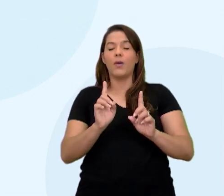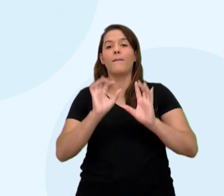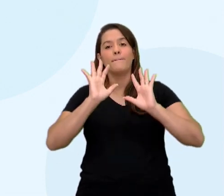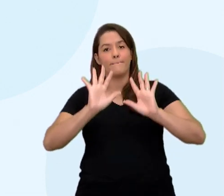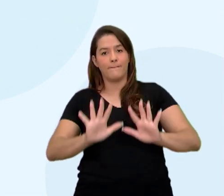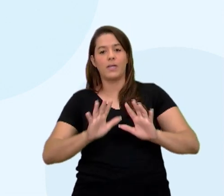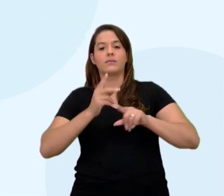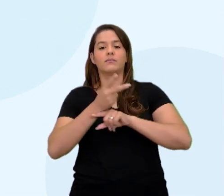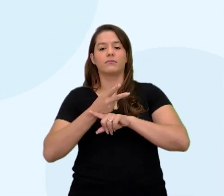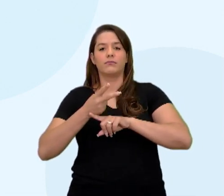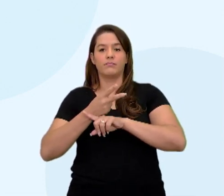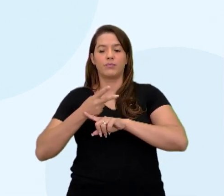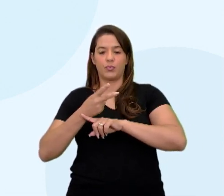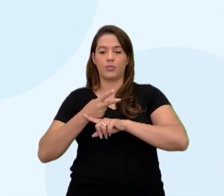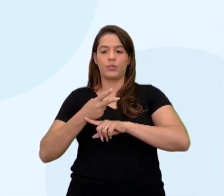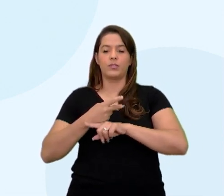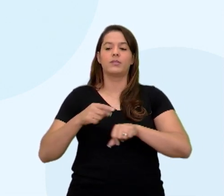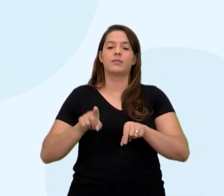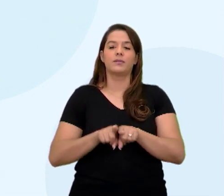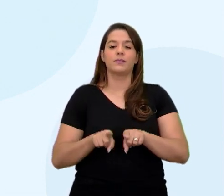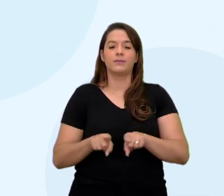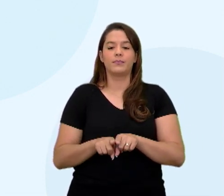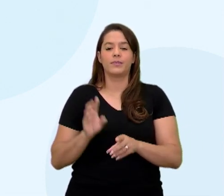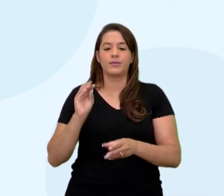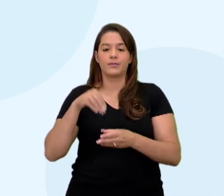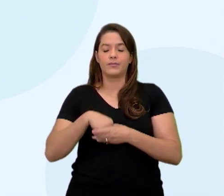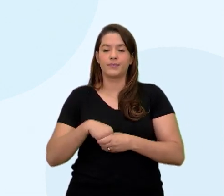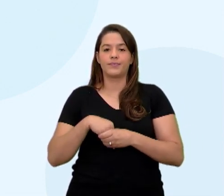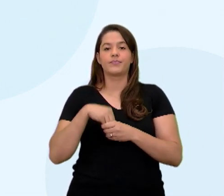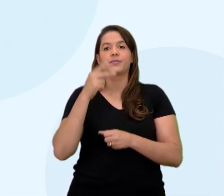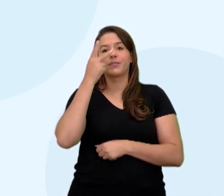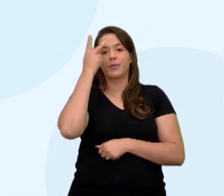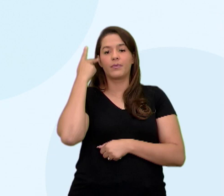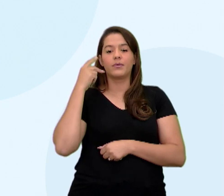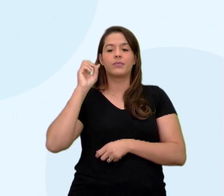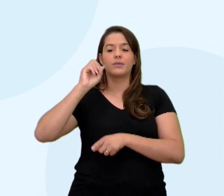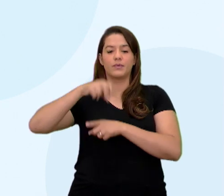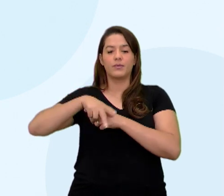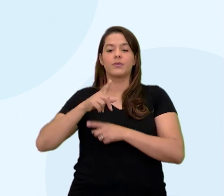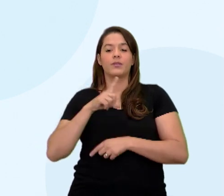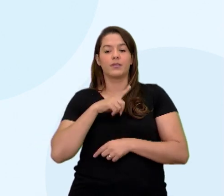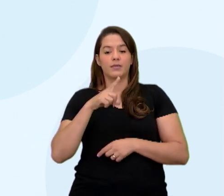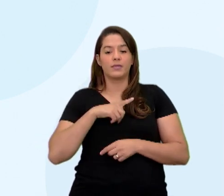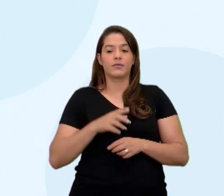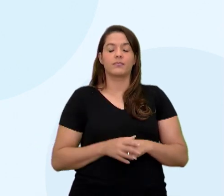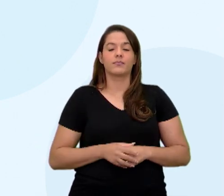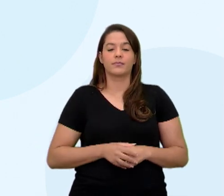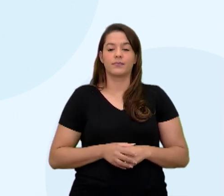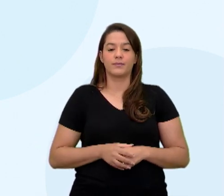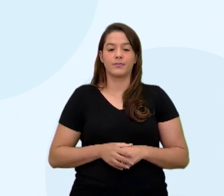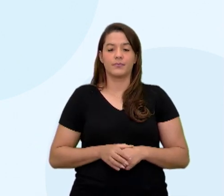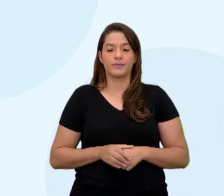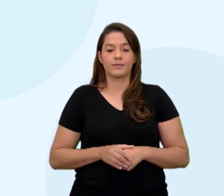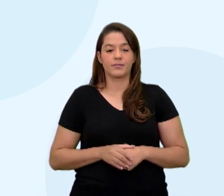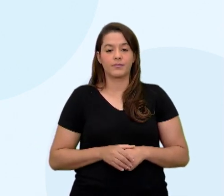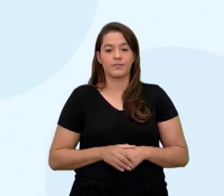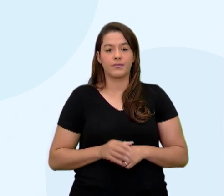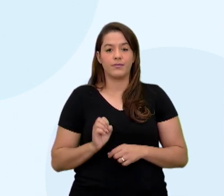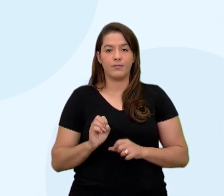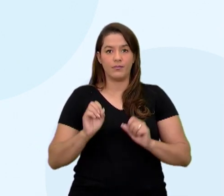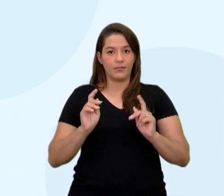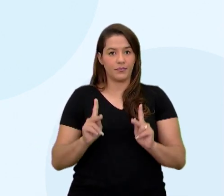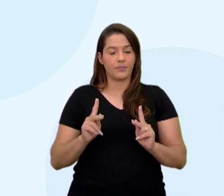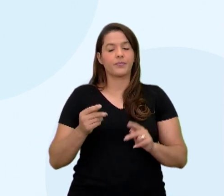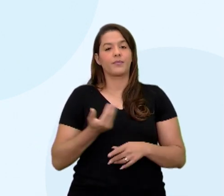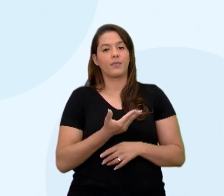Mas o fato dela estar procurando uma ocupação, ela entra no cálculo da força de trabalho. Tudo bem? E